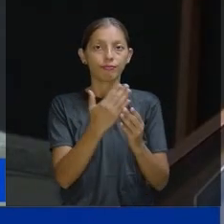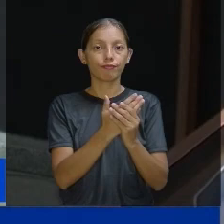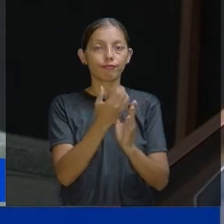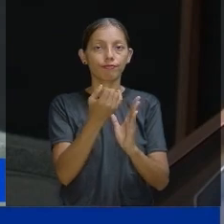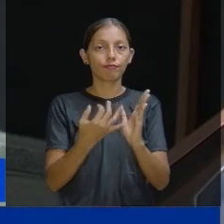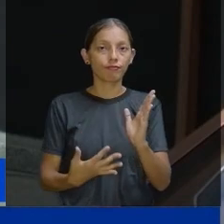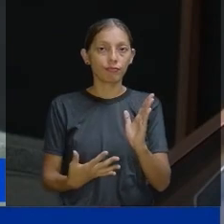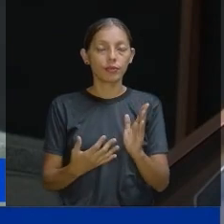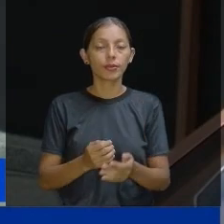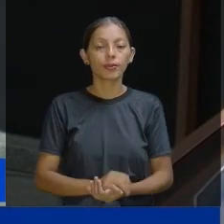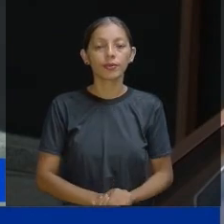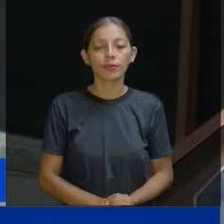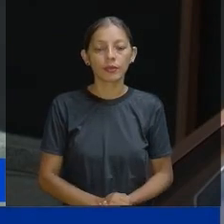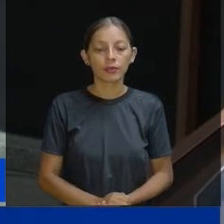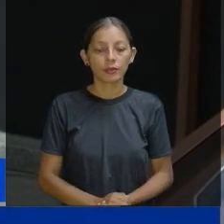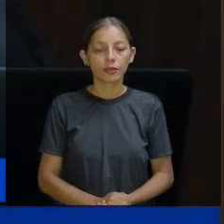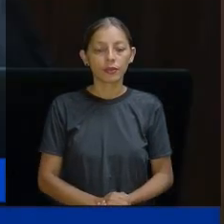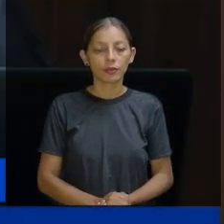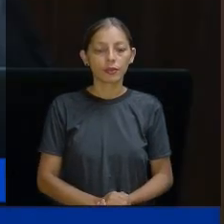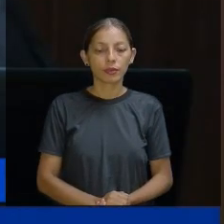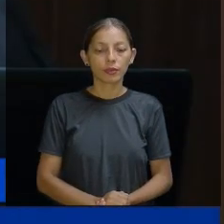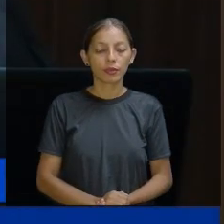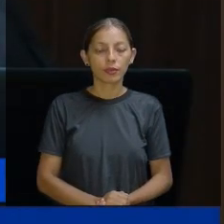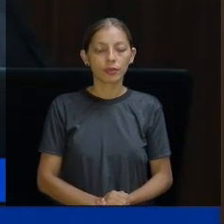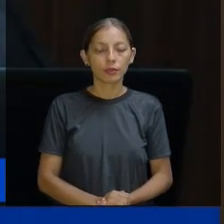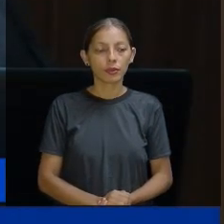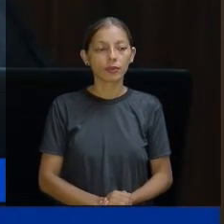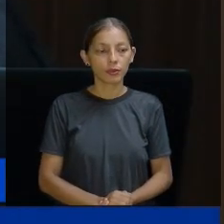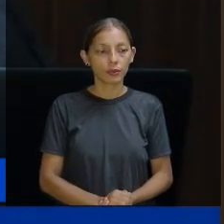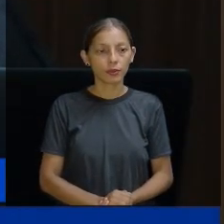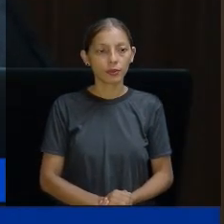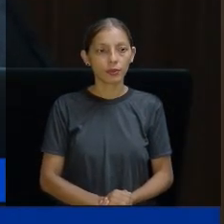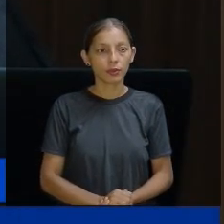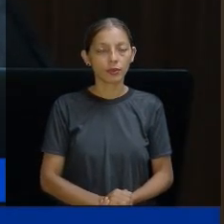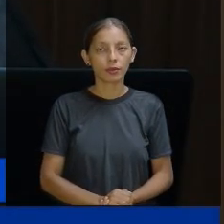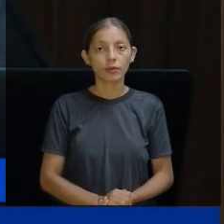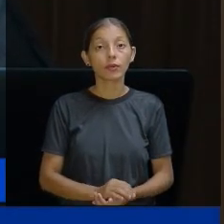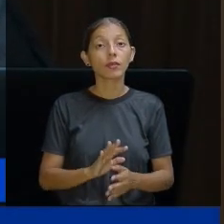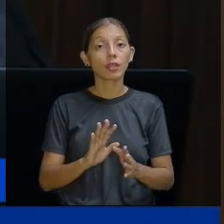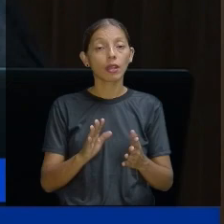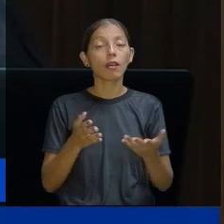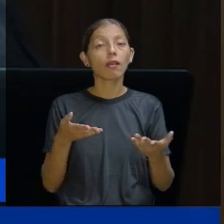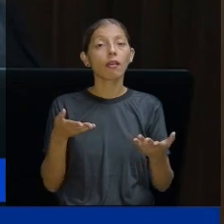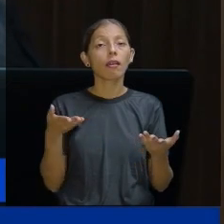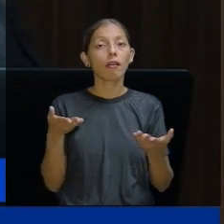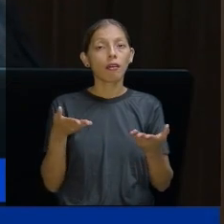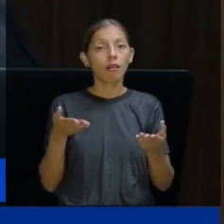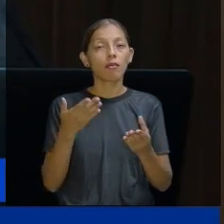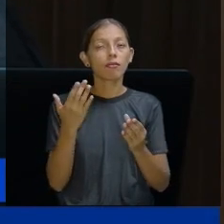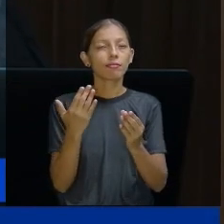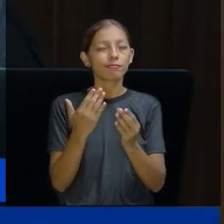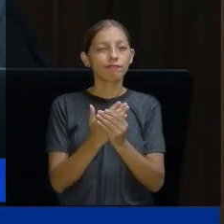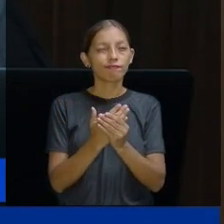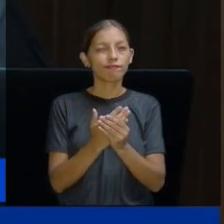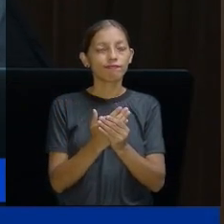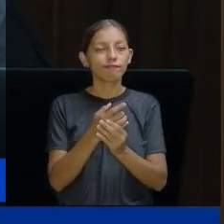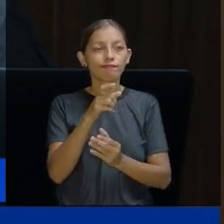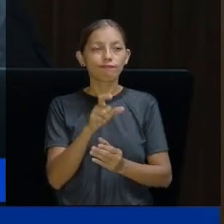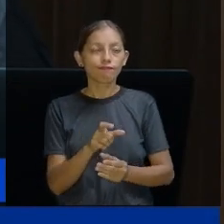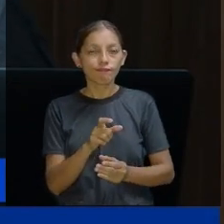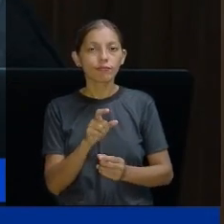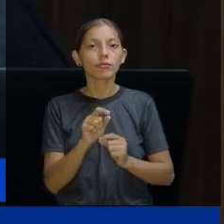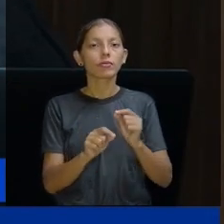Relatório, Vossa Excelência pode prosseguir. Senhor presidente, este processo ele tem uma particularidade, esses